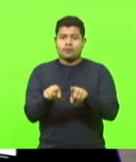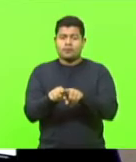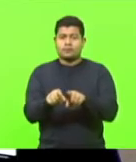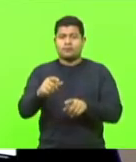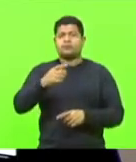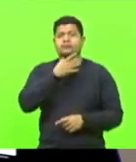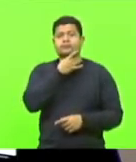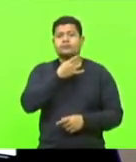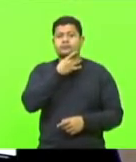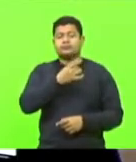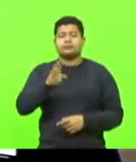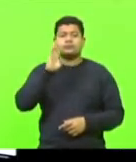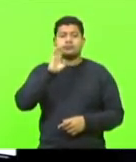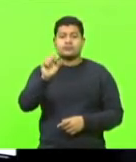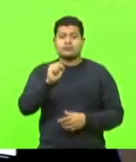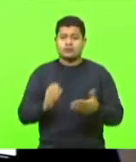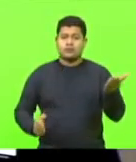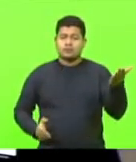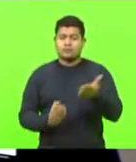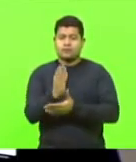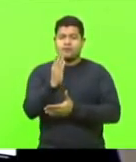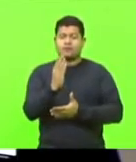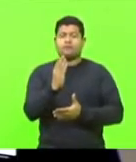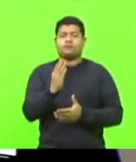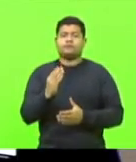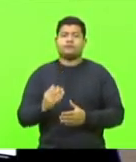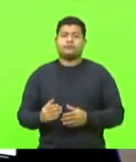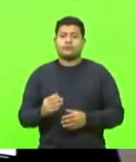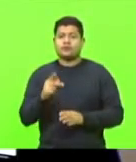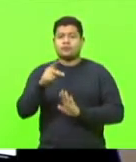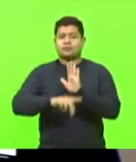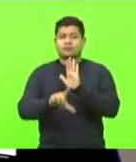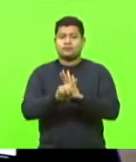Souza, foi aprovado em turno único o projeto de lei número